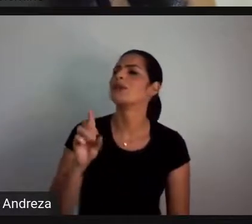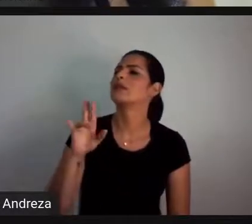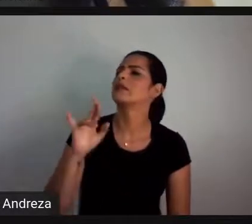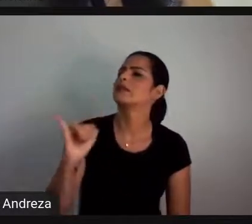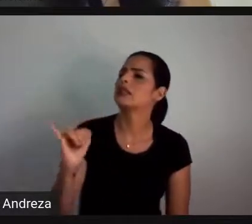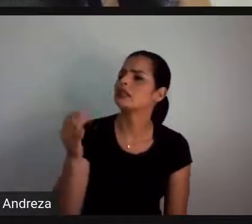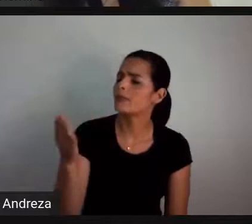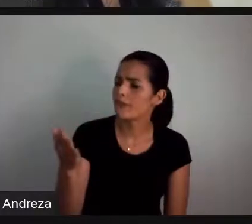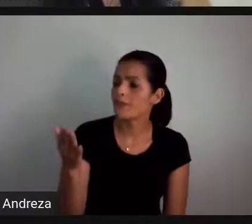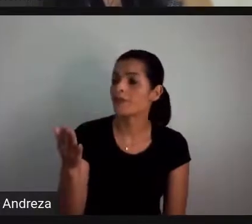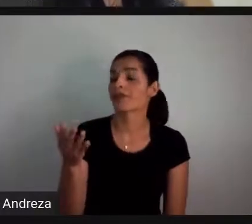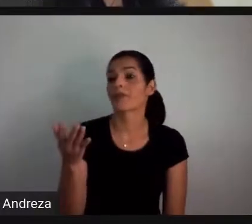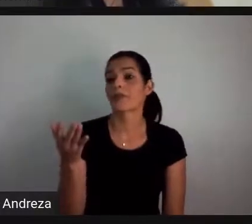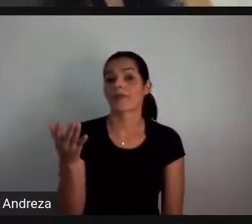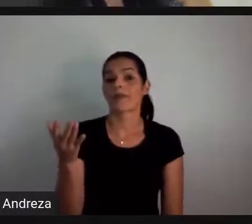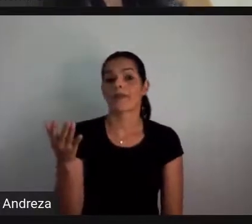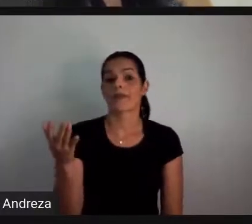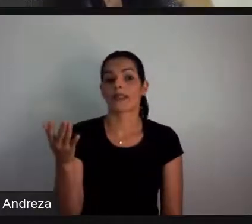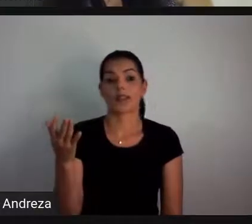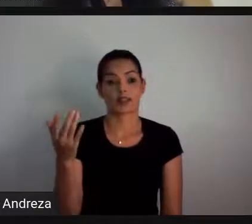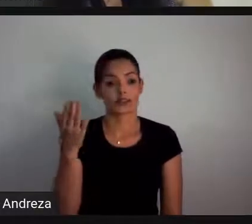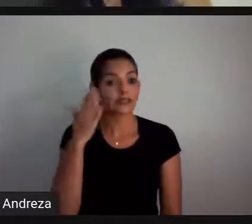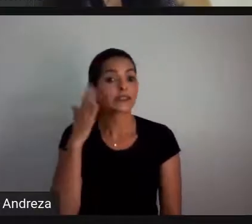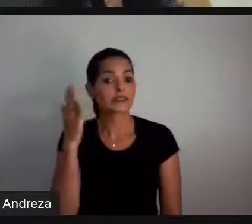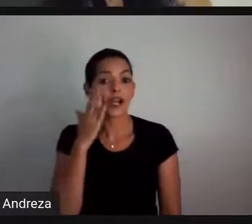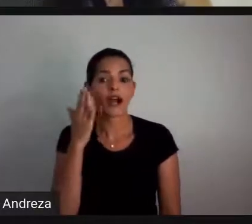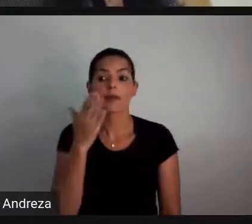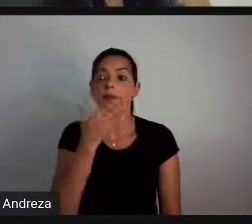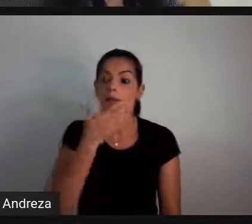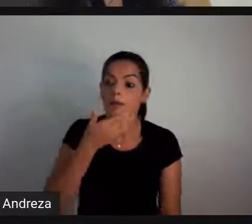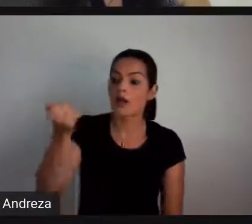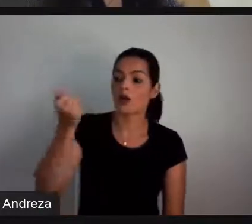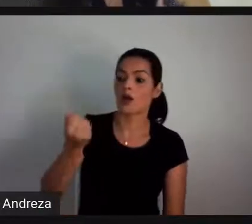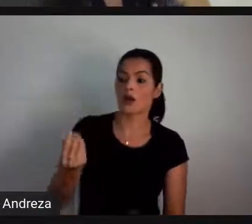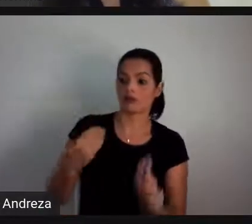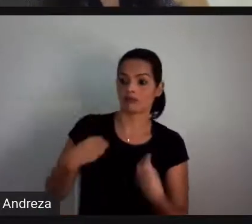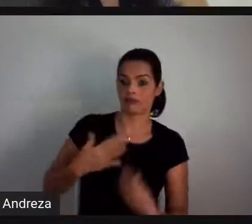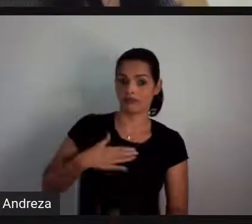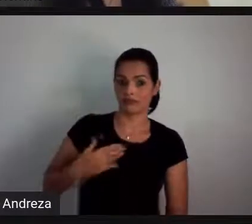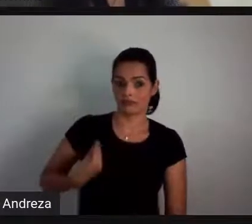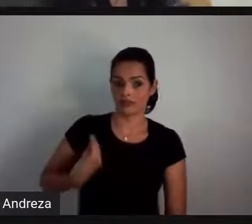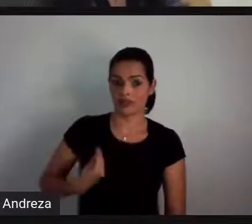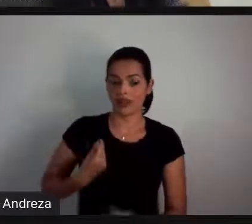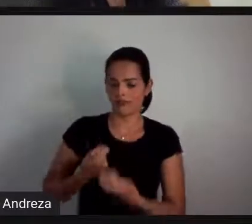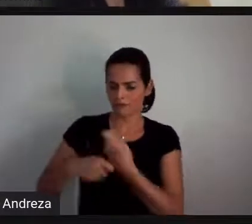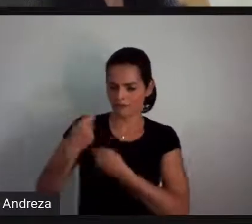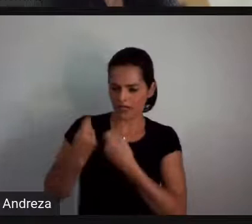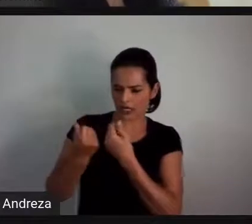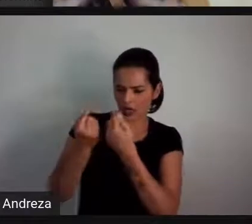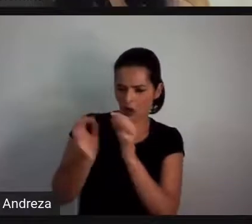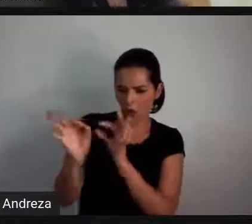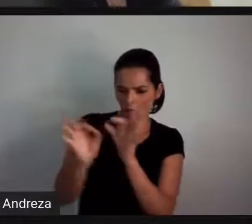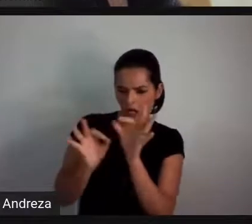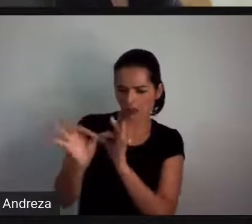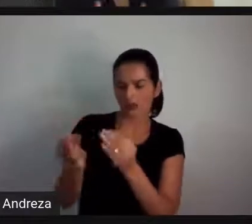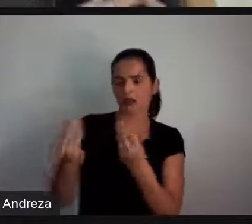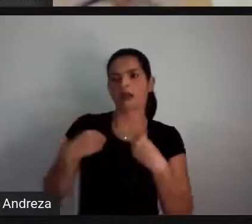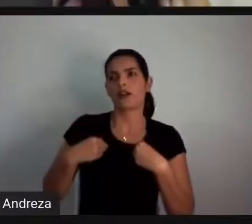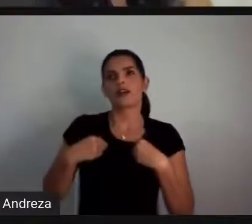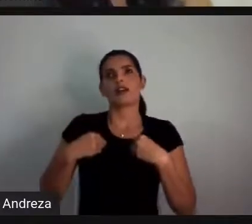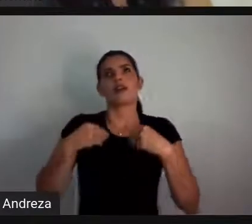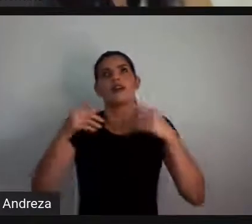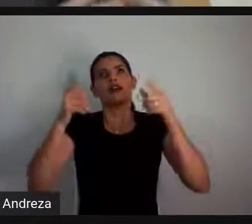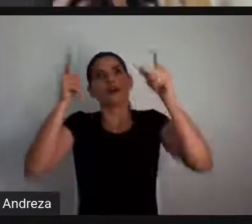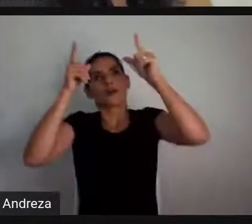nessa linha, né, a gente sabe que é o melhor para a gente, porque ter uma vida financeira organizada dá uma paz de espírito,